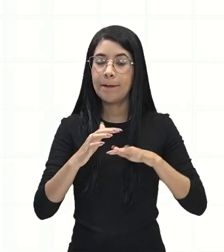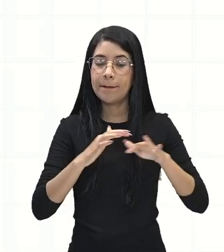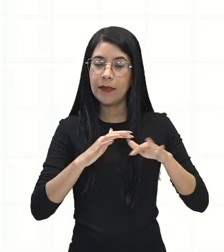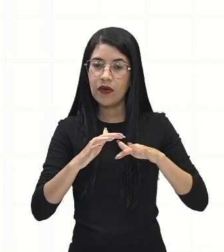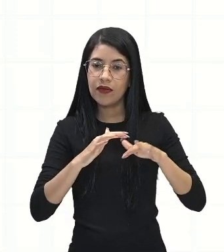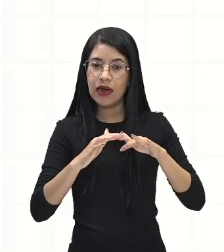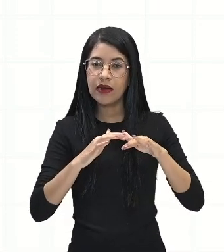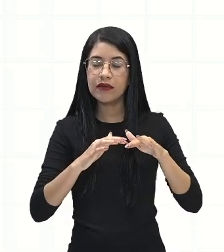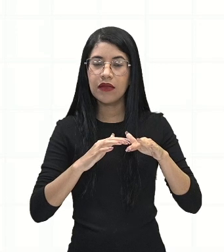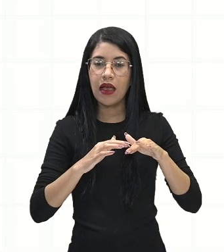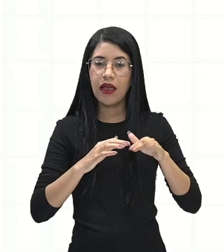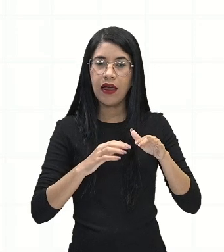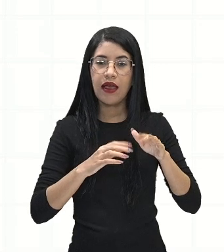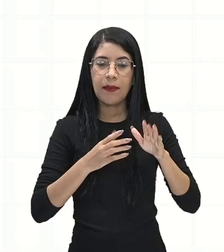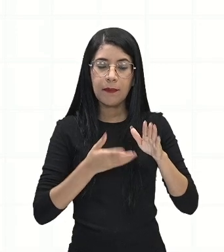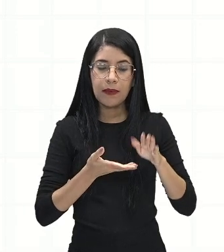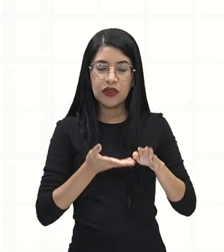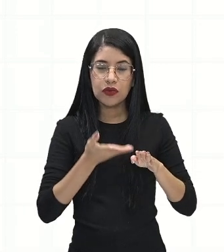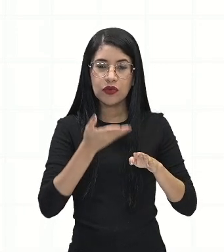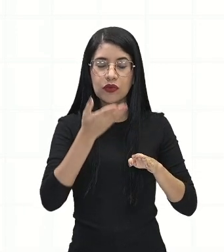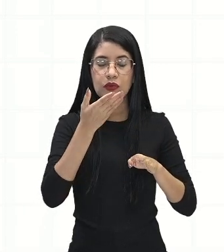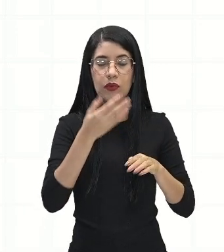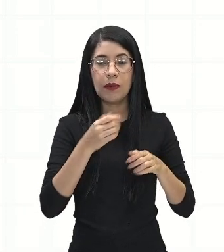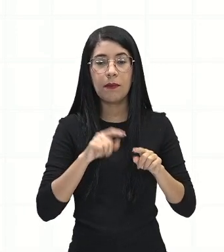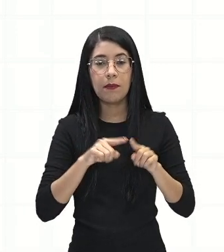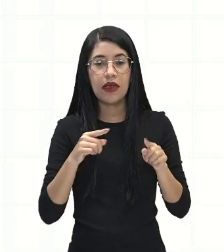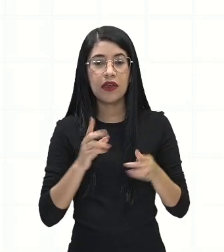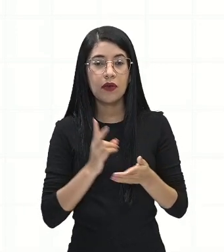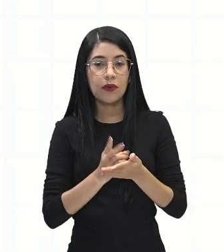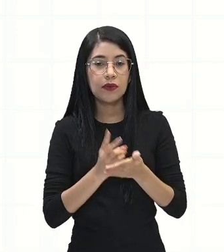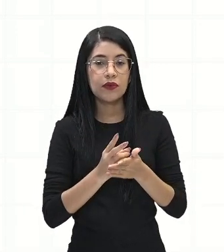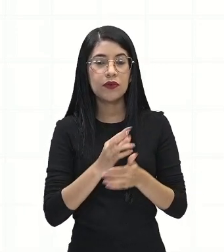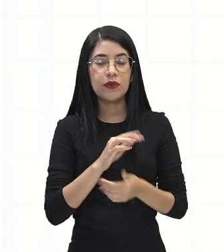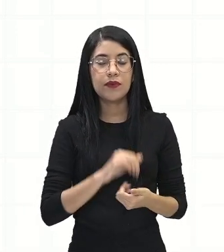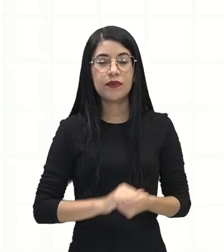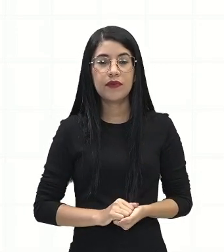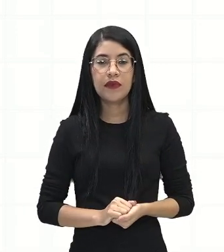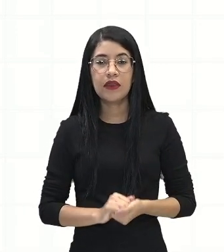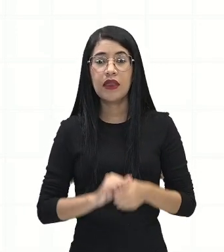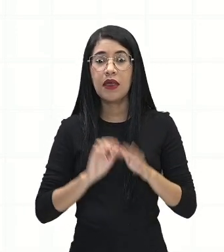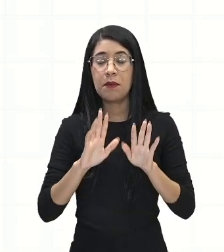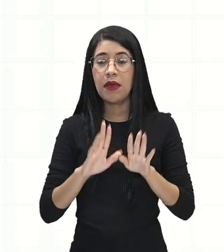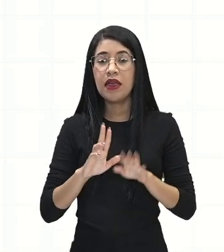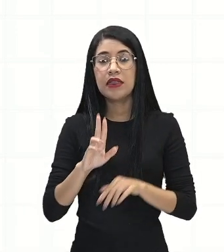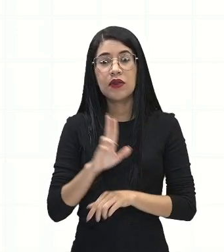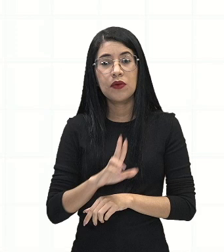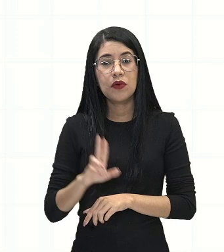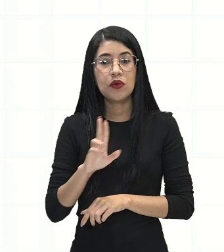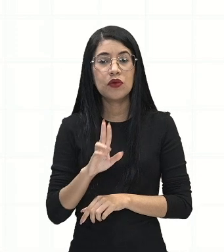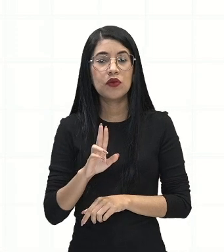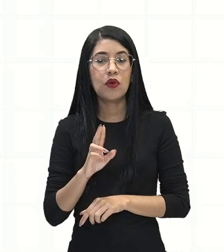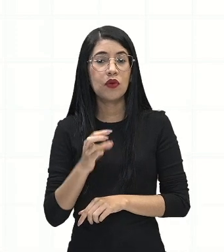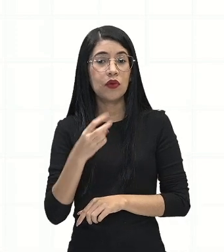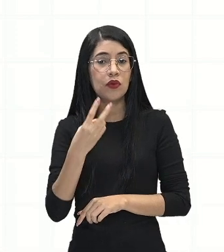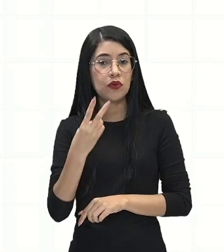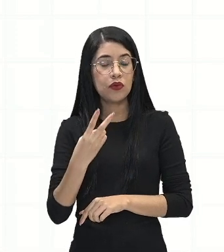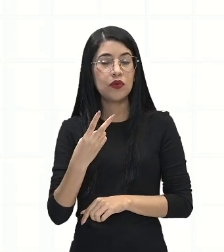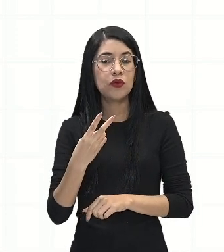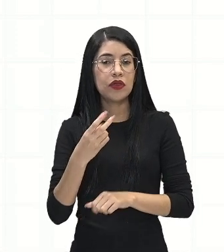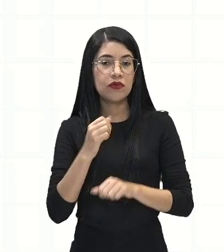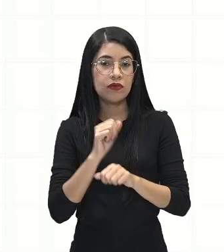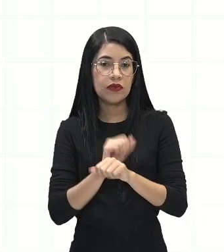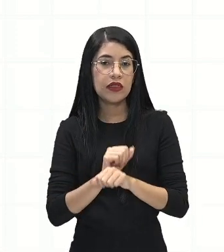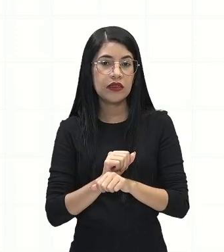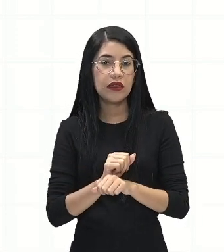vai estar aí resistindo, né? E aí a pessoa colocou não apenas uma roldana fixa, né, que a